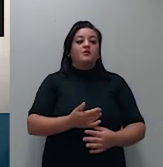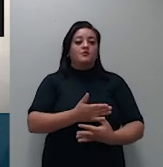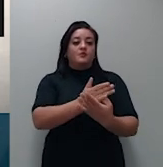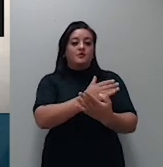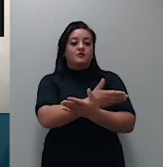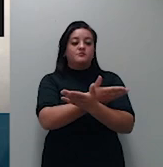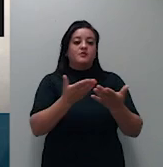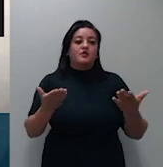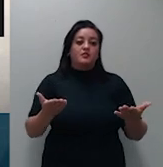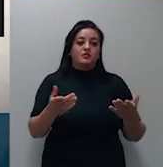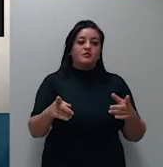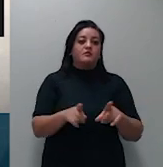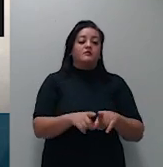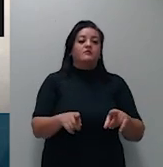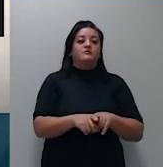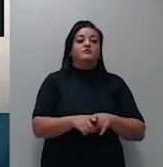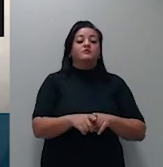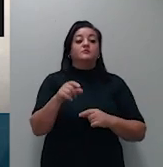e